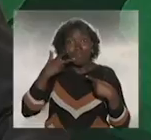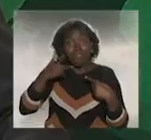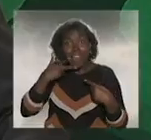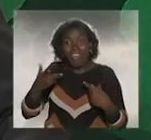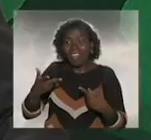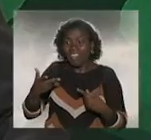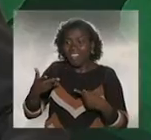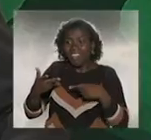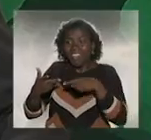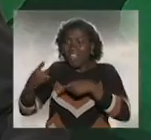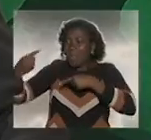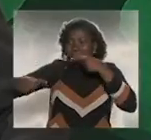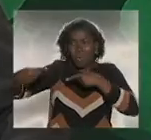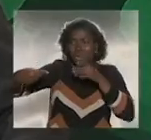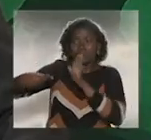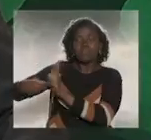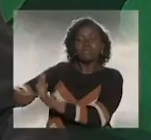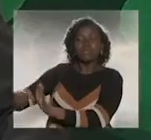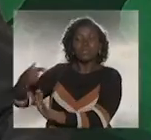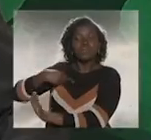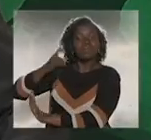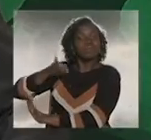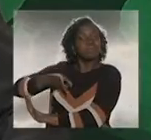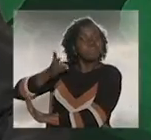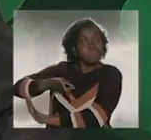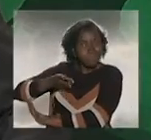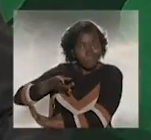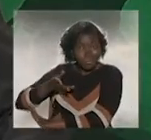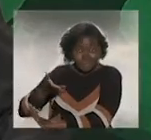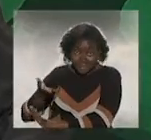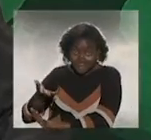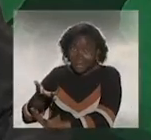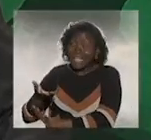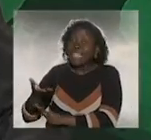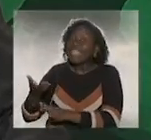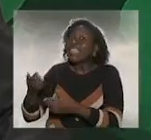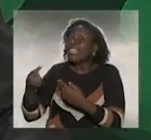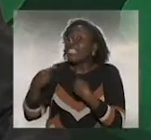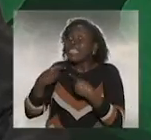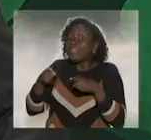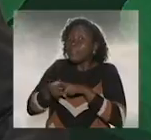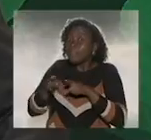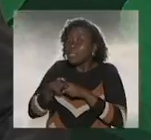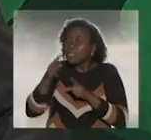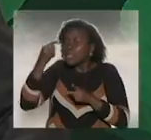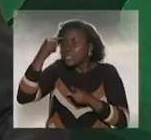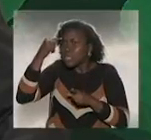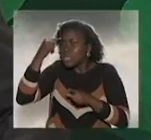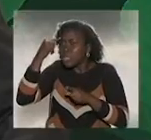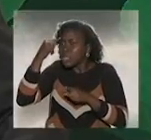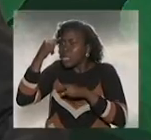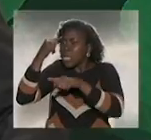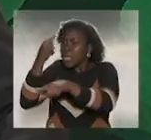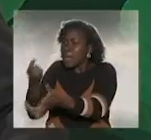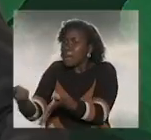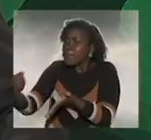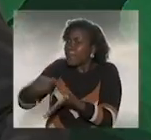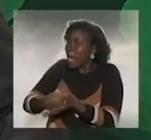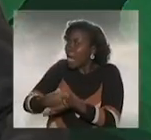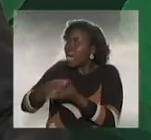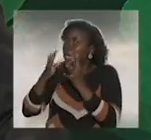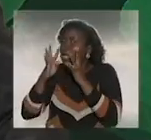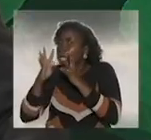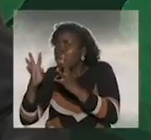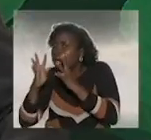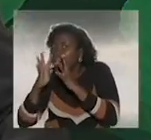Quer dizer, elimina completamente a concorrência diante desses argumentos. E ele também não visa o bem-estar daquele que paga o negócio.